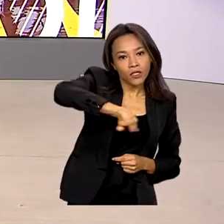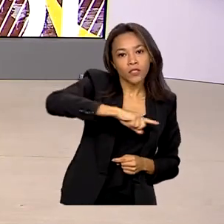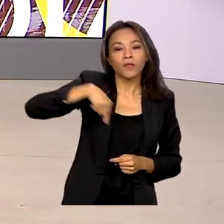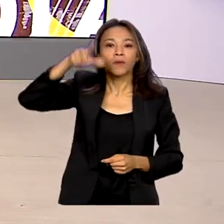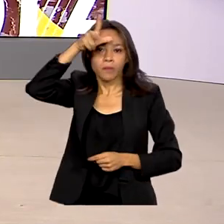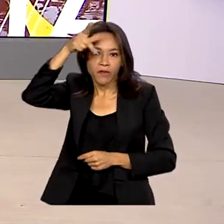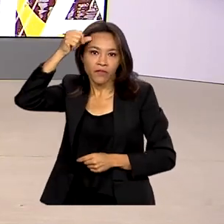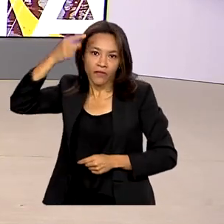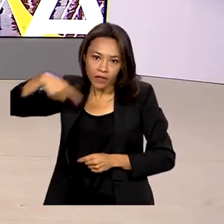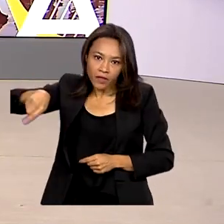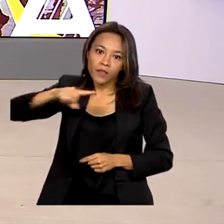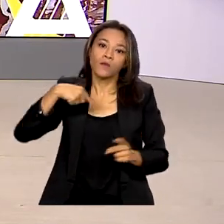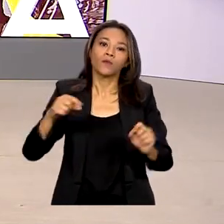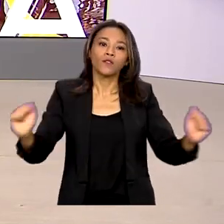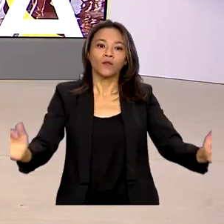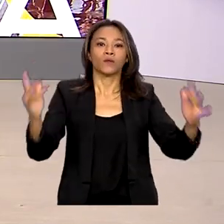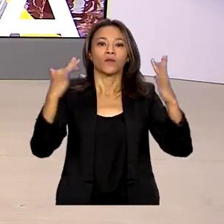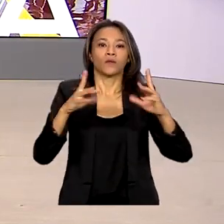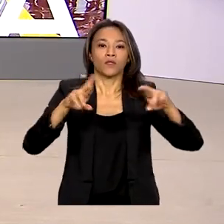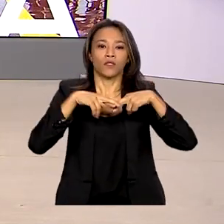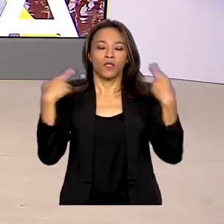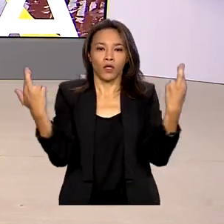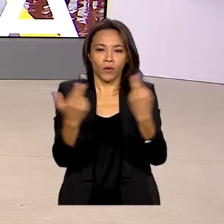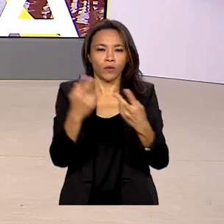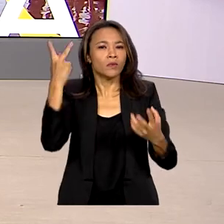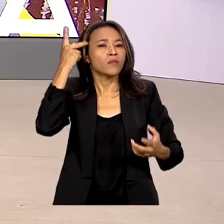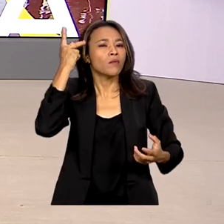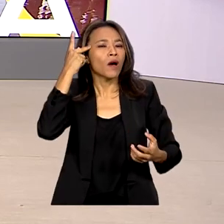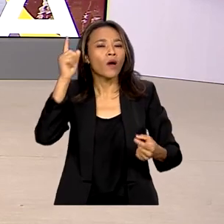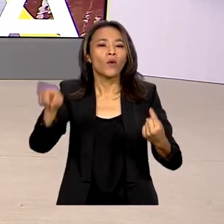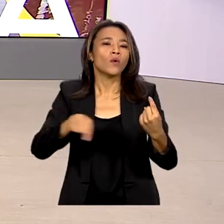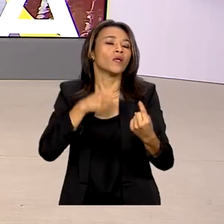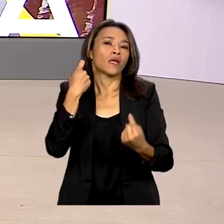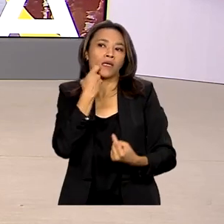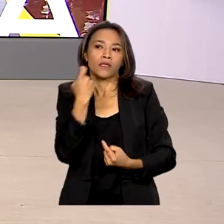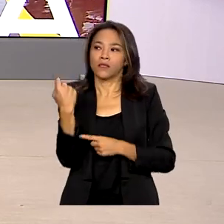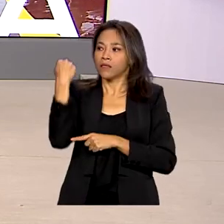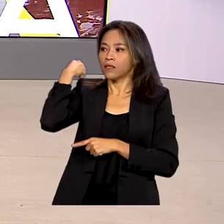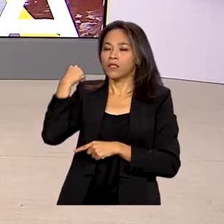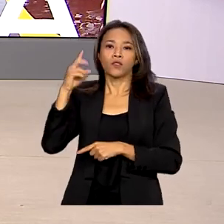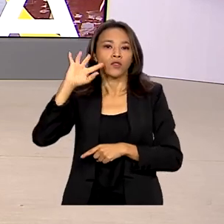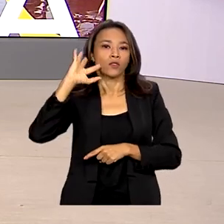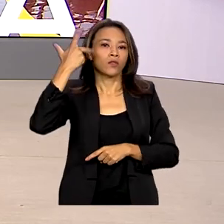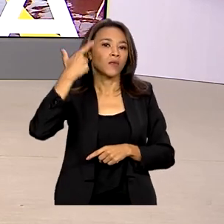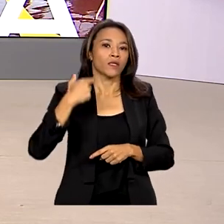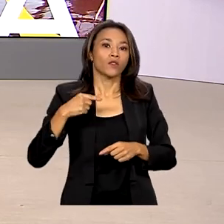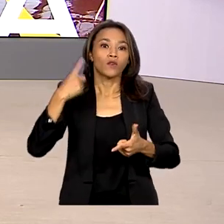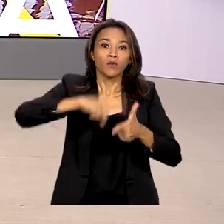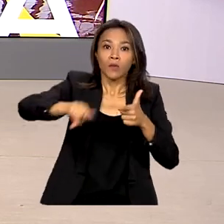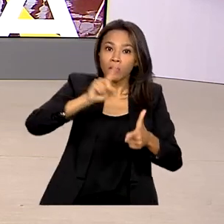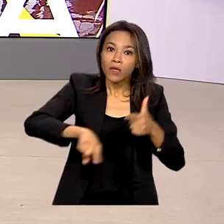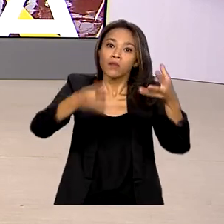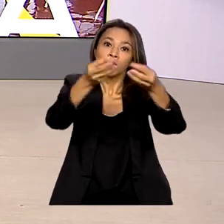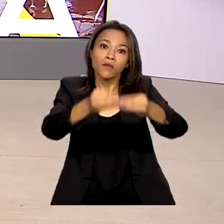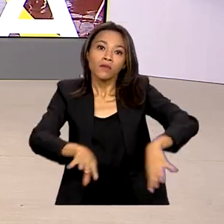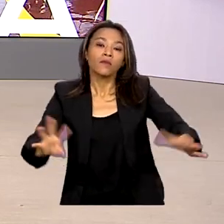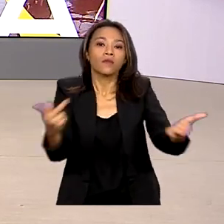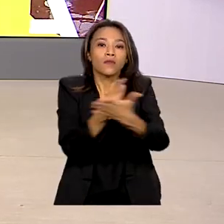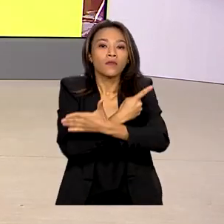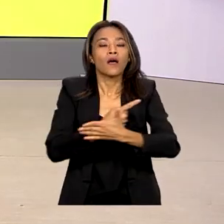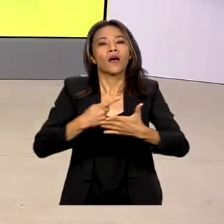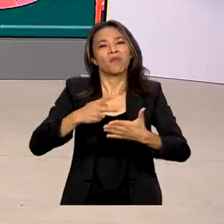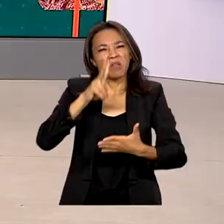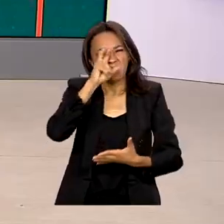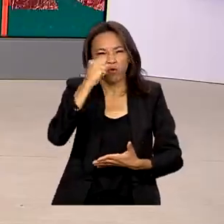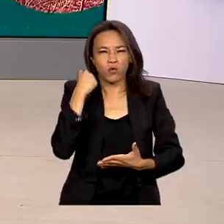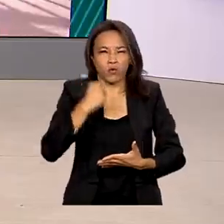Paulo se reuniram na última sexta-feira em Santos para definir prioridades para solucionar os danos causados pelas fortes